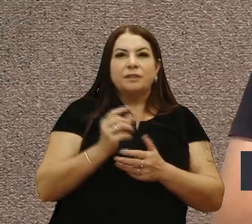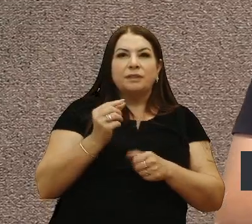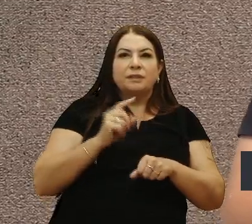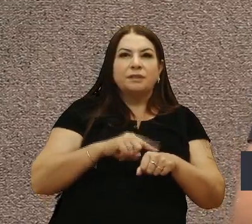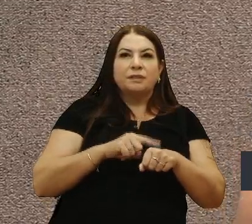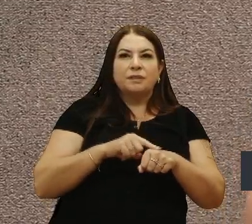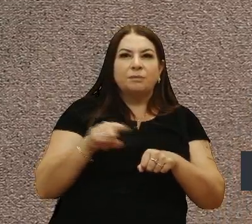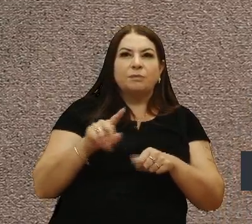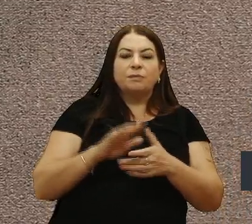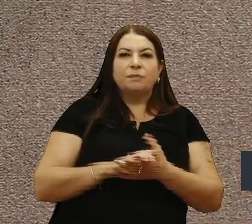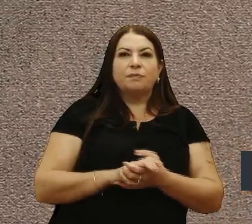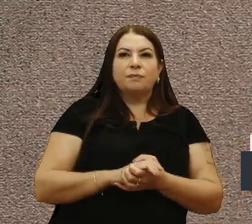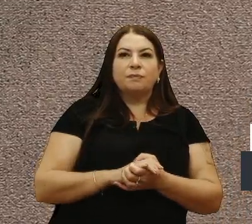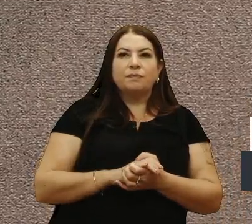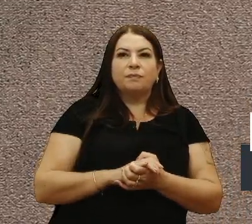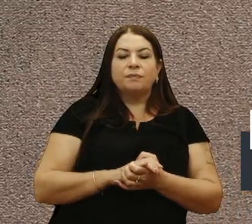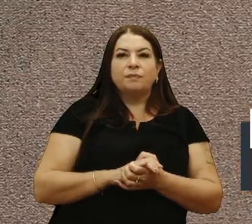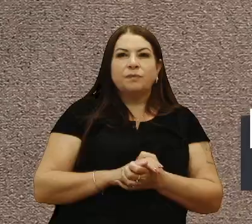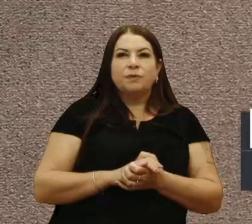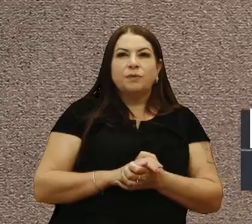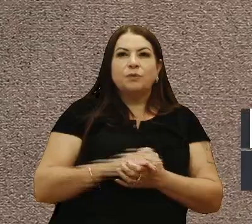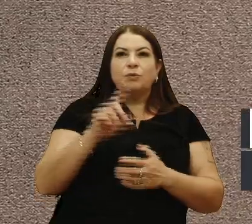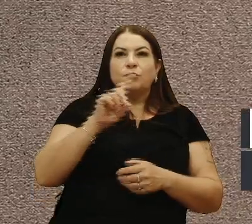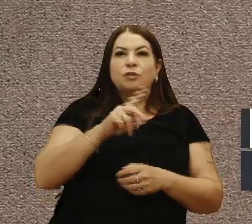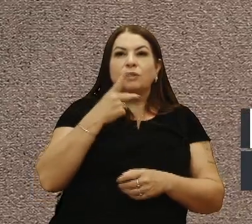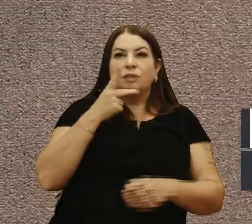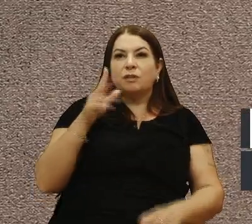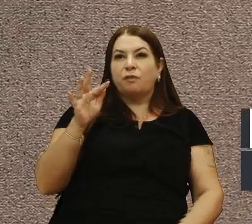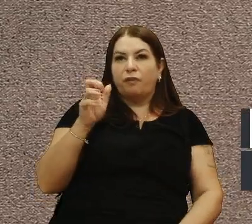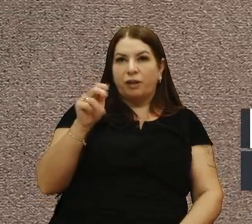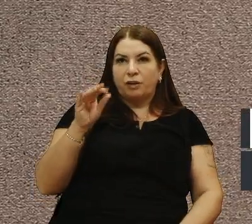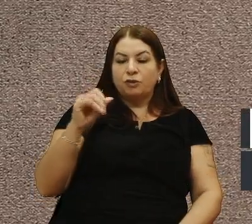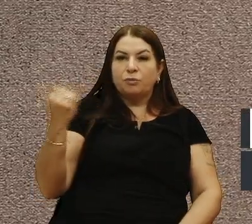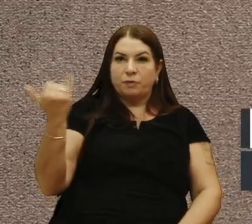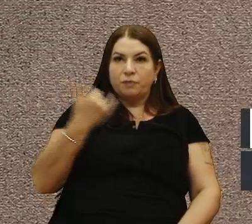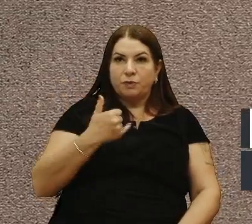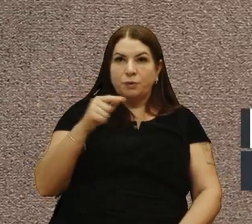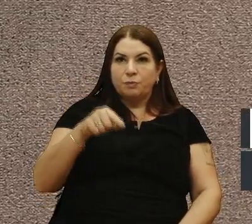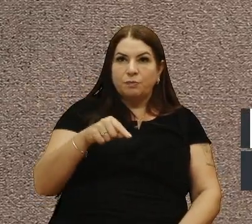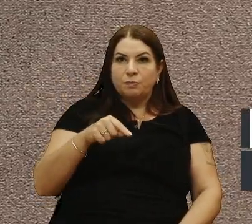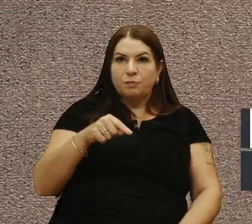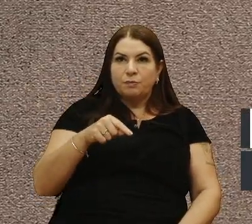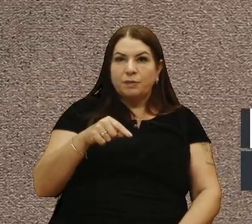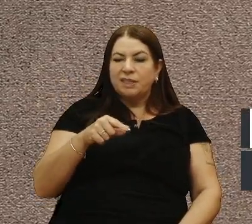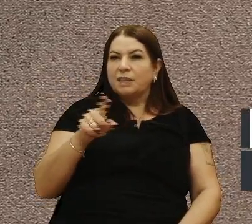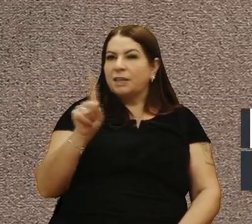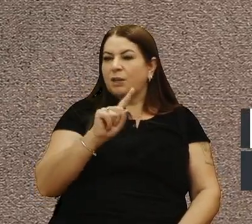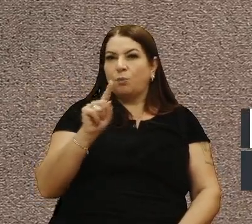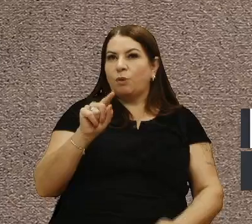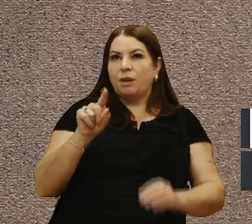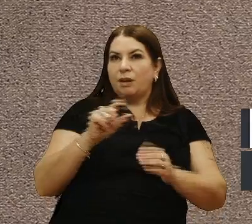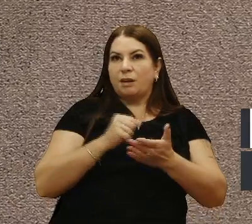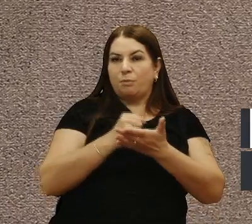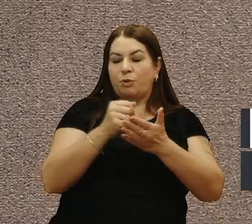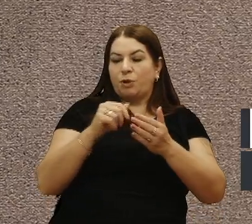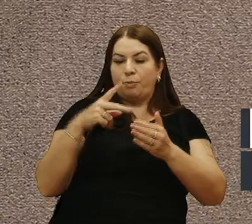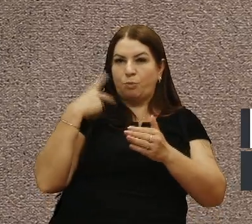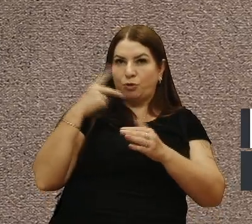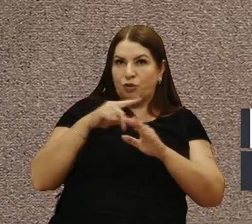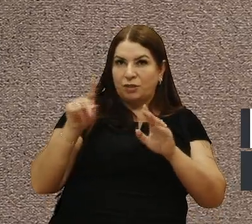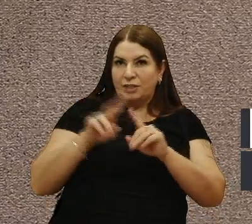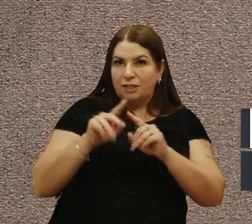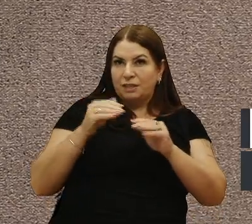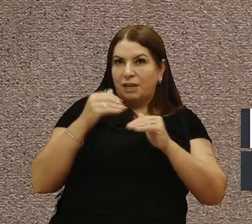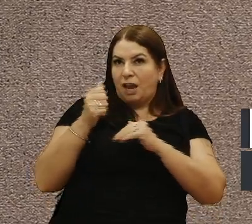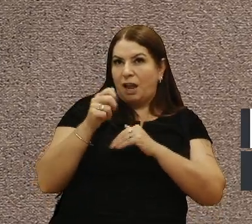painel. Mas um dia o Bertotto me comentou que ele era apolítico. Lembra disso, Libardi? Nós estávamos em reunião lá no nosso gabinete,